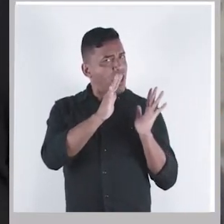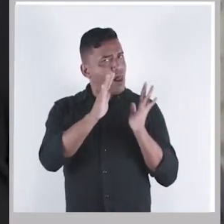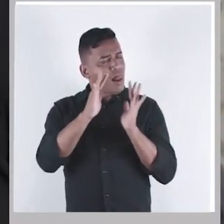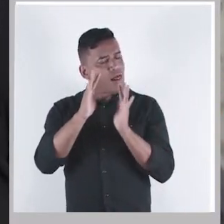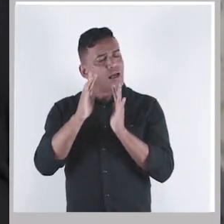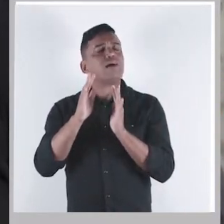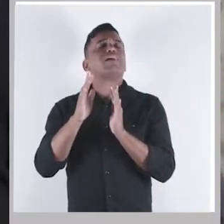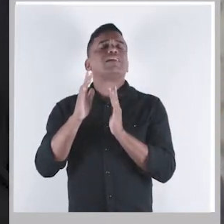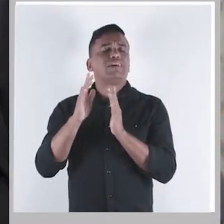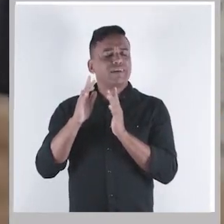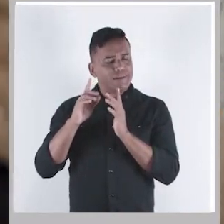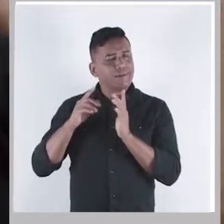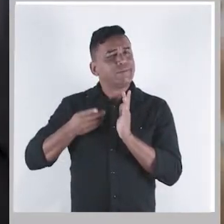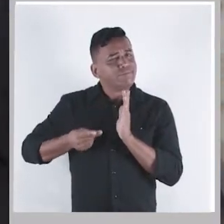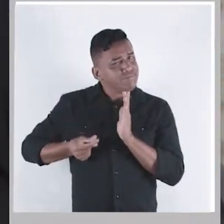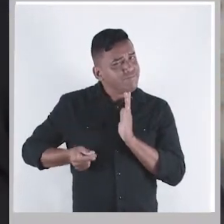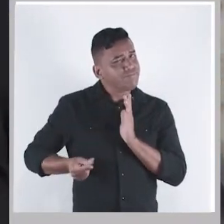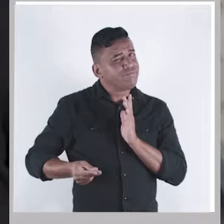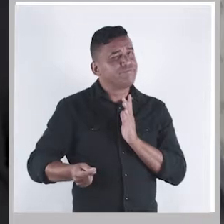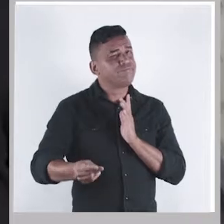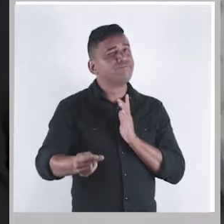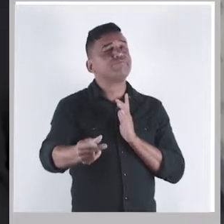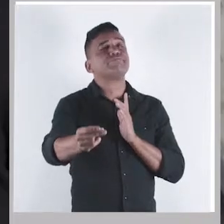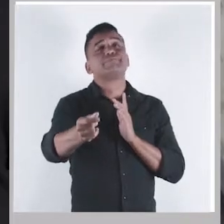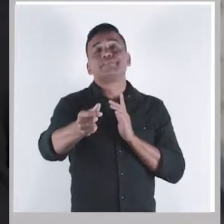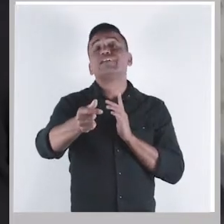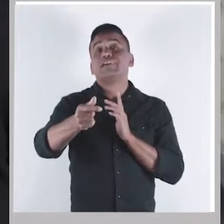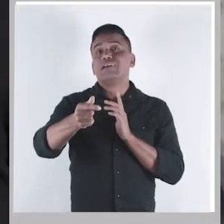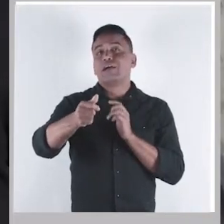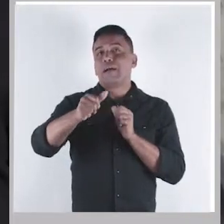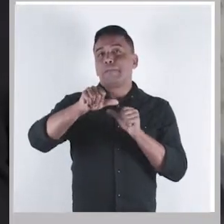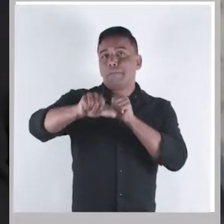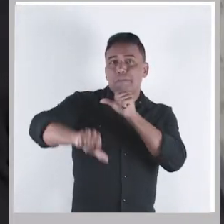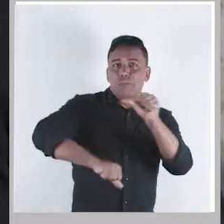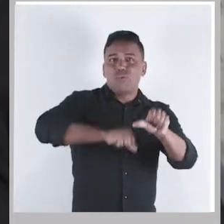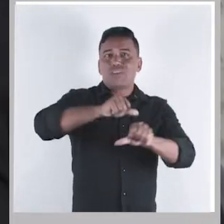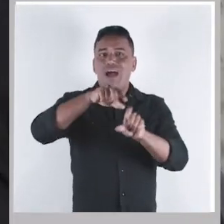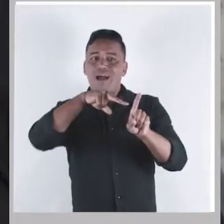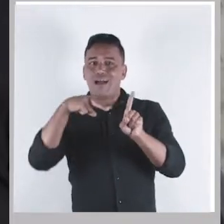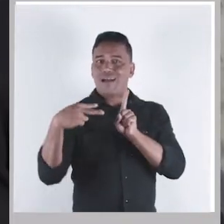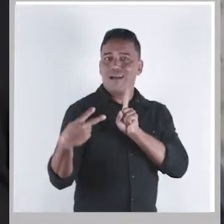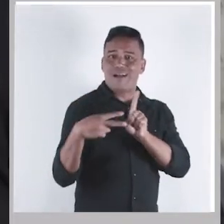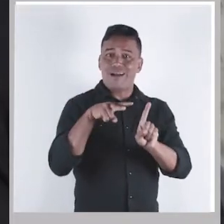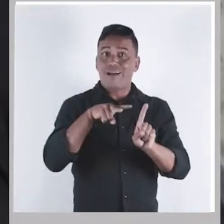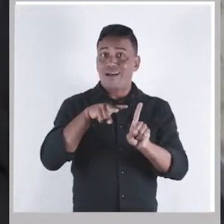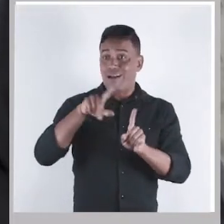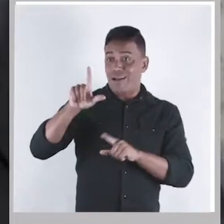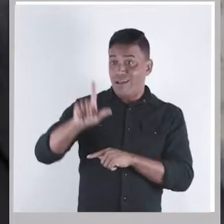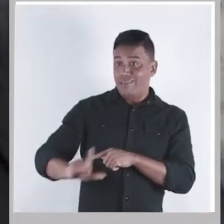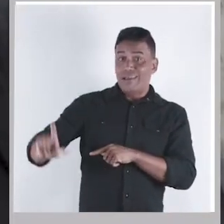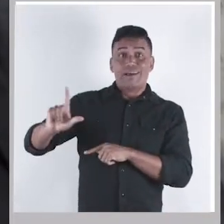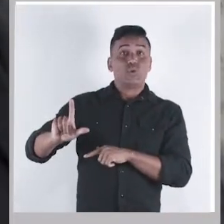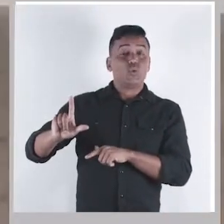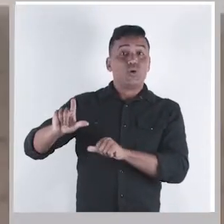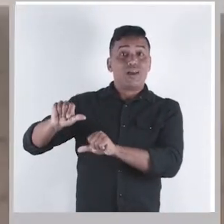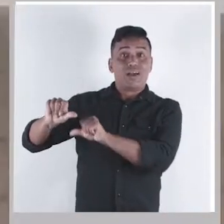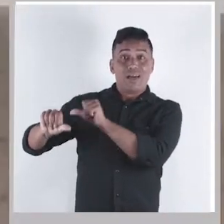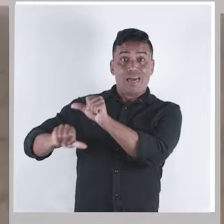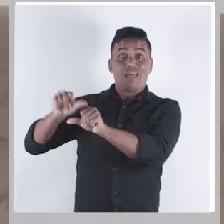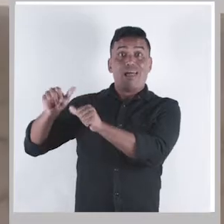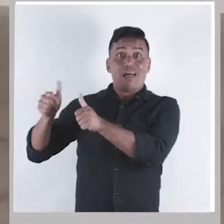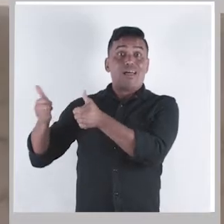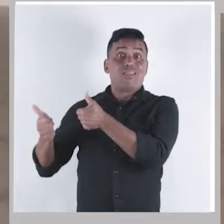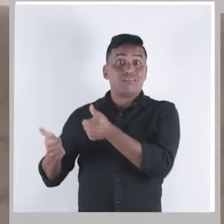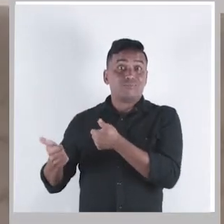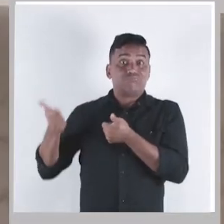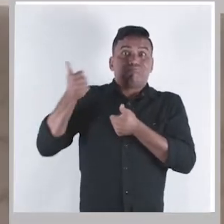melhor. A escrita também tem essa função terapêutica, sabe? Eu acho que todo mundo tem esse direito. E você